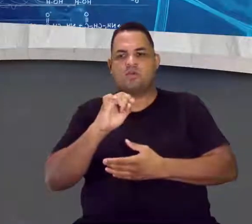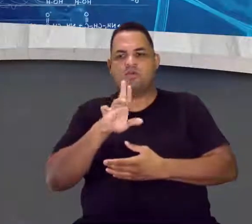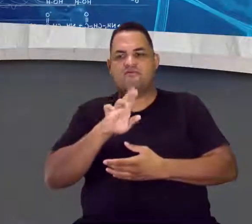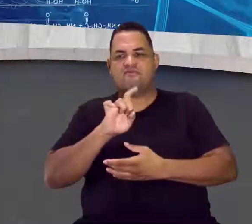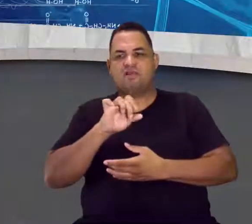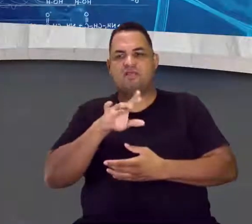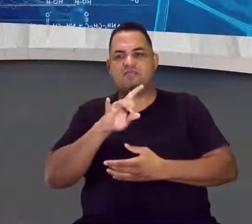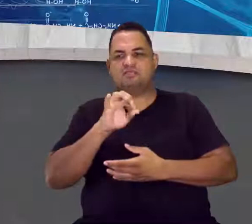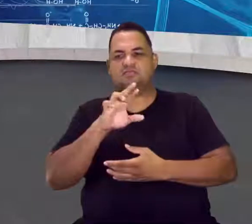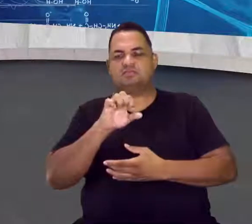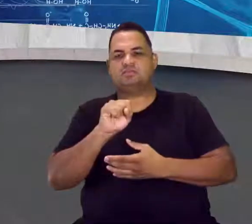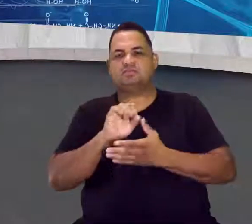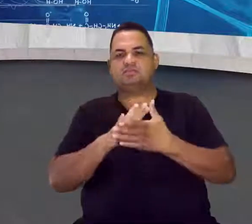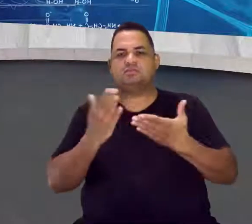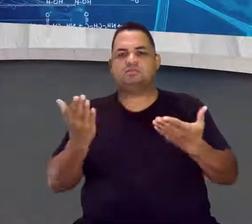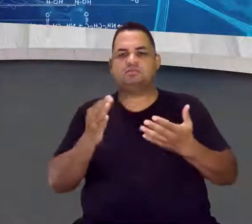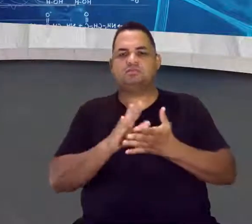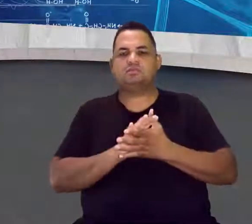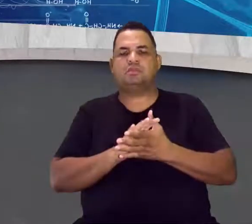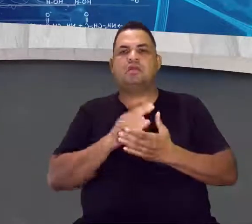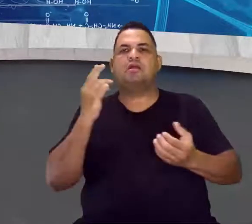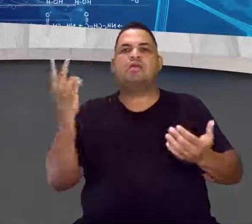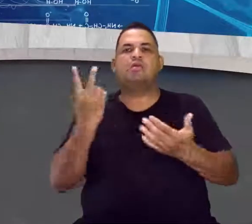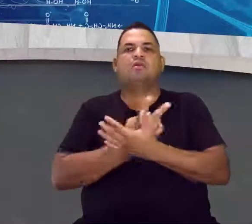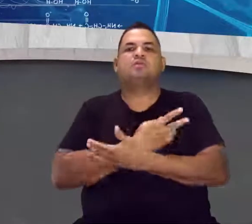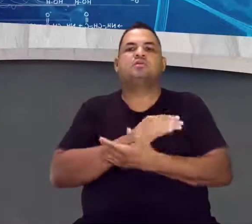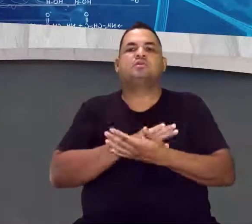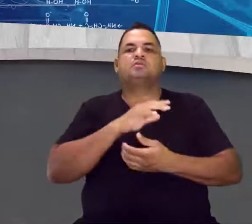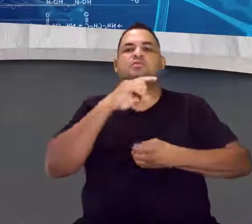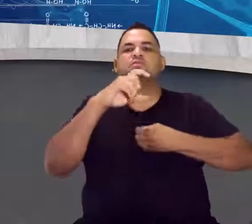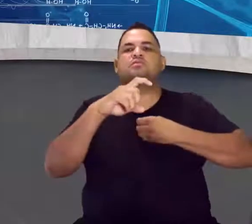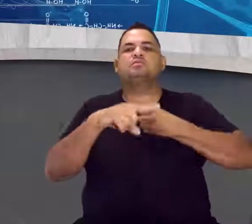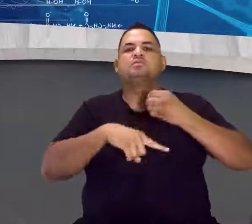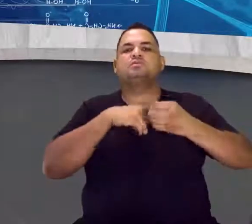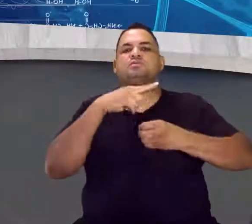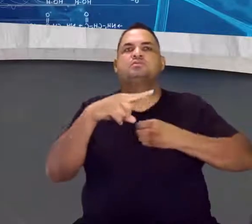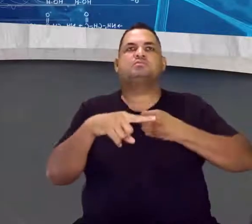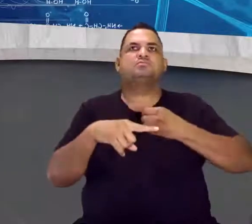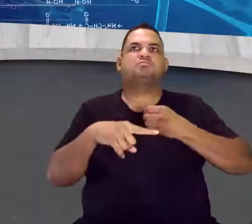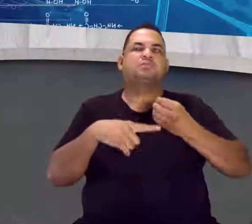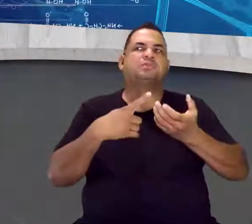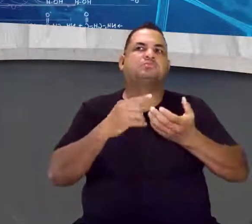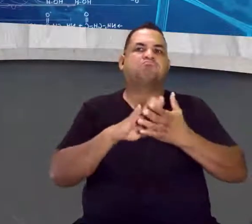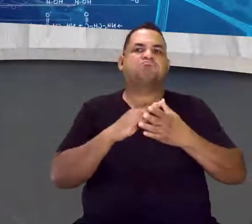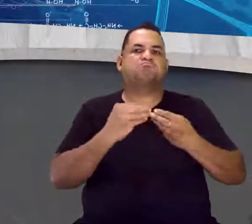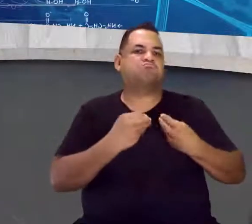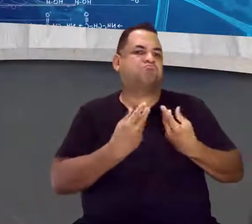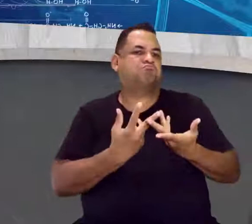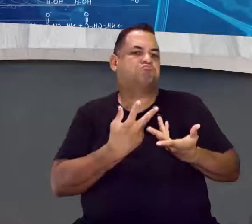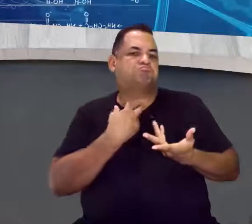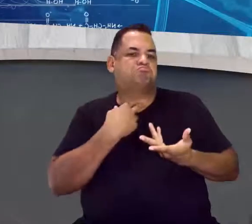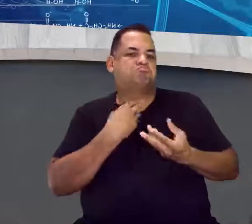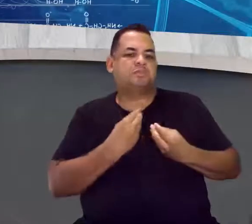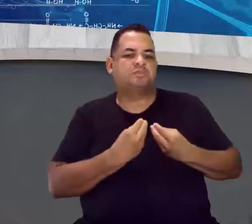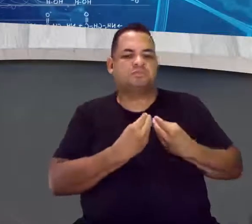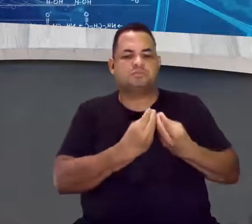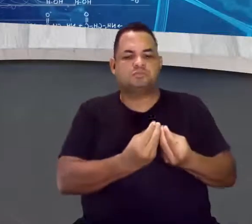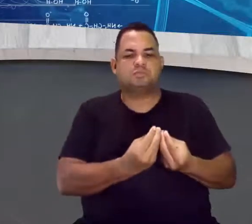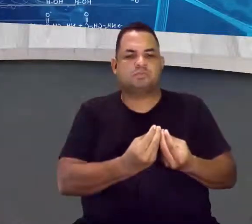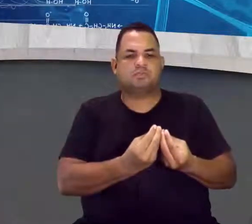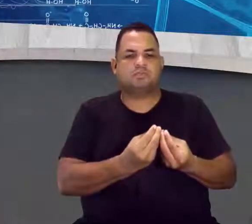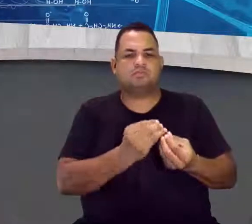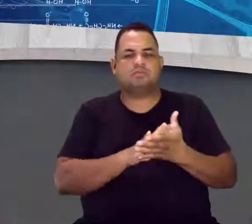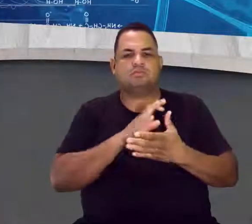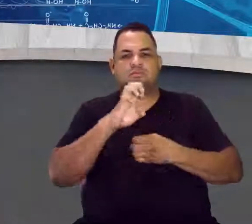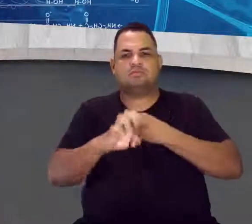ela ocorre entre átomos que não têm tendência de doar elétrons, né? Normalmente a ligação covalente ela